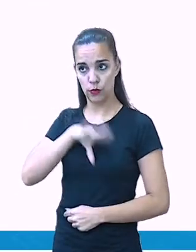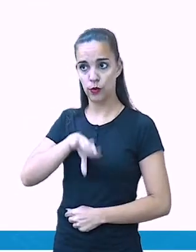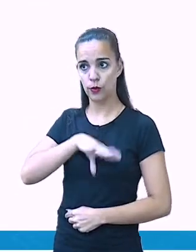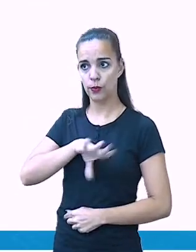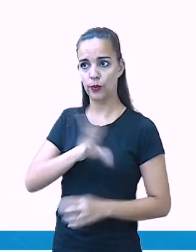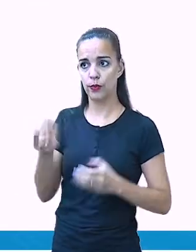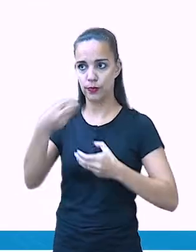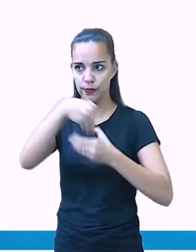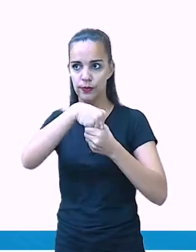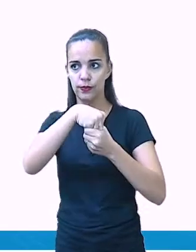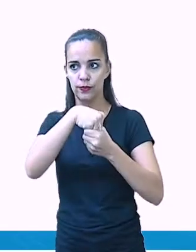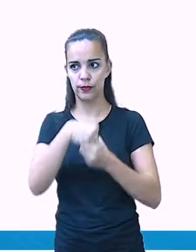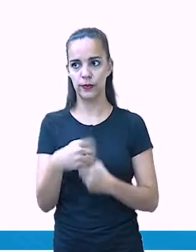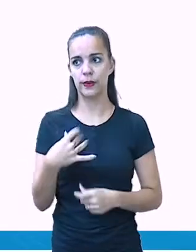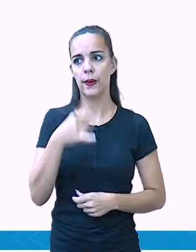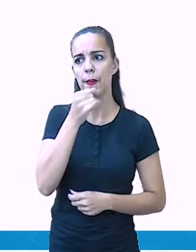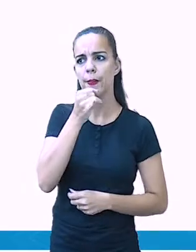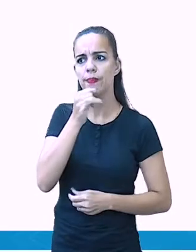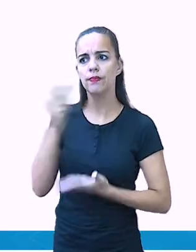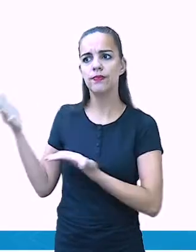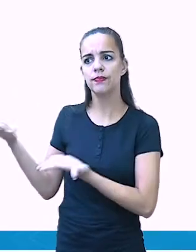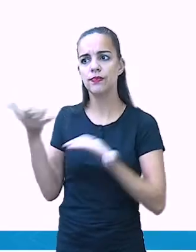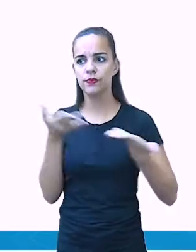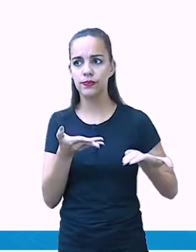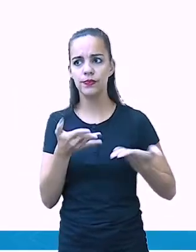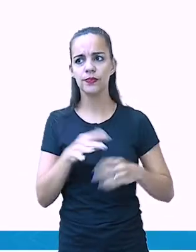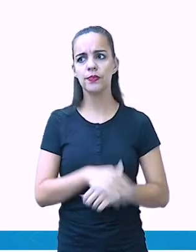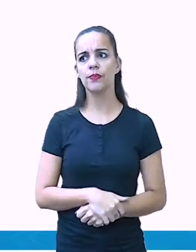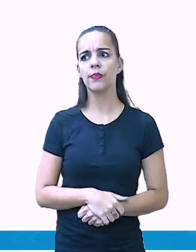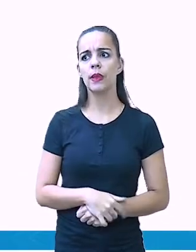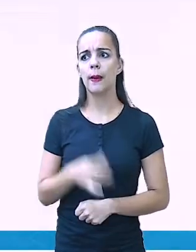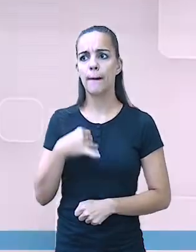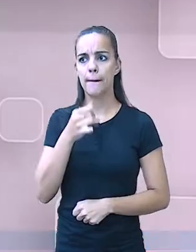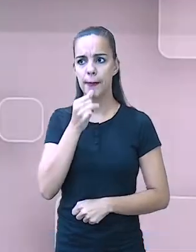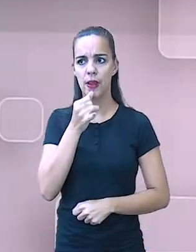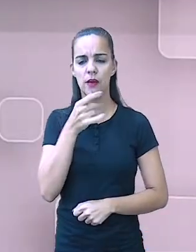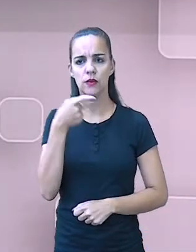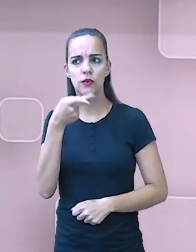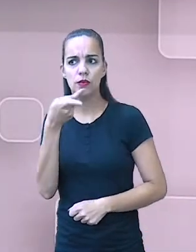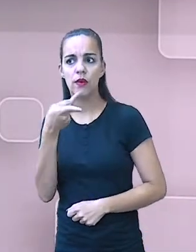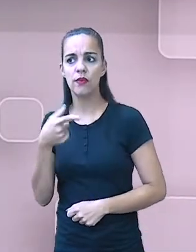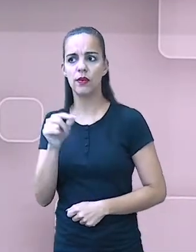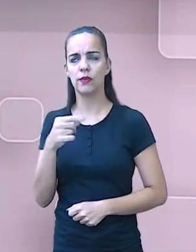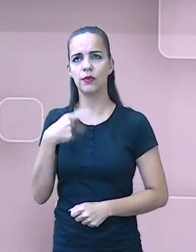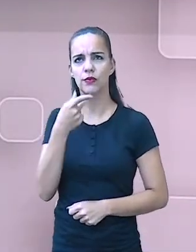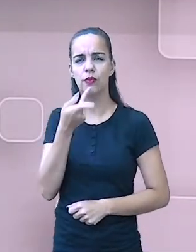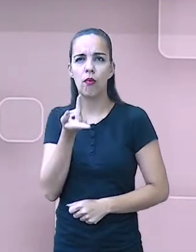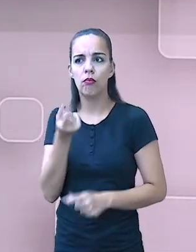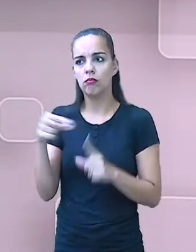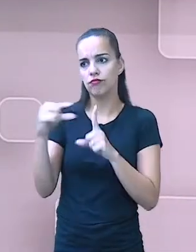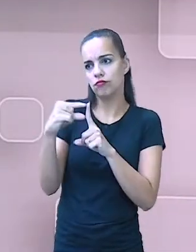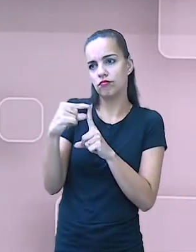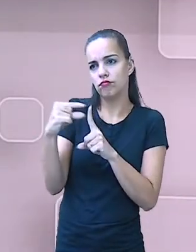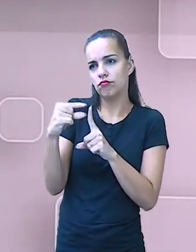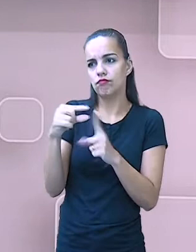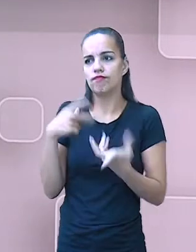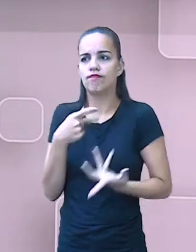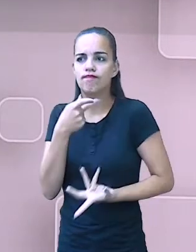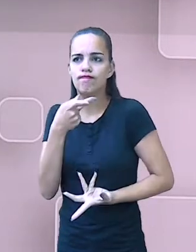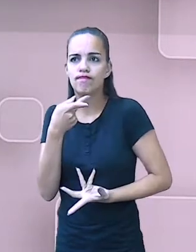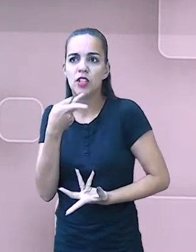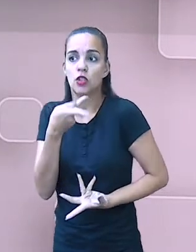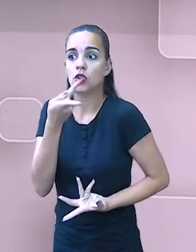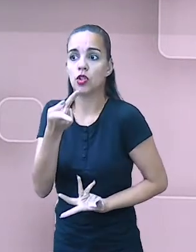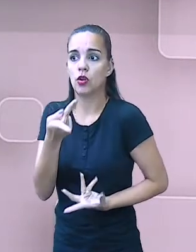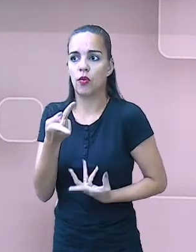o som que se pronuncia de uma vez só. Então, quando a gente vai falar uma palavra, a gente não